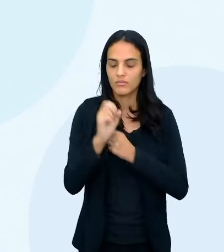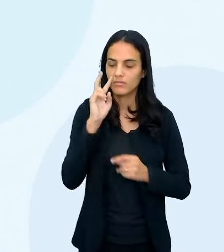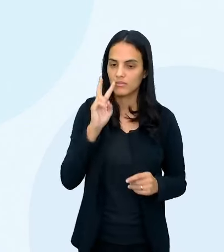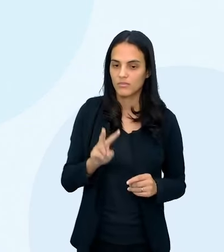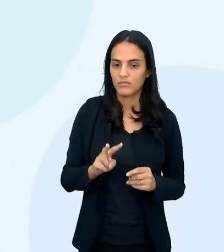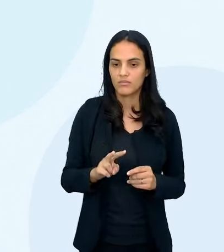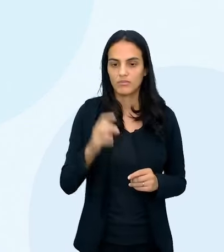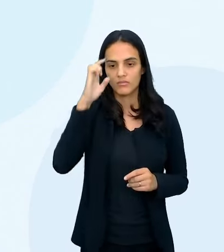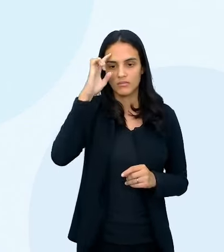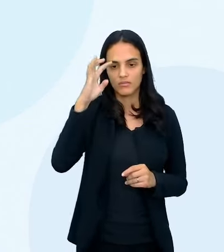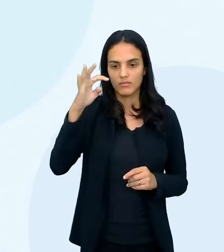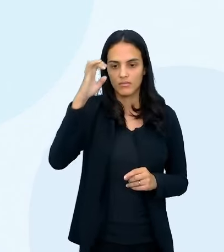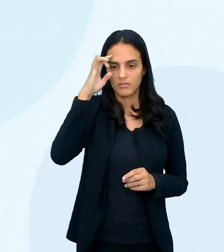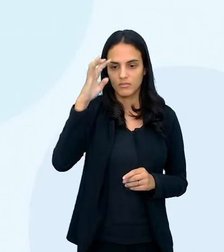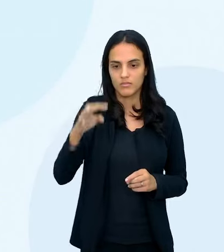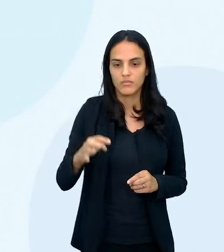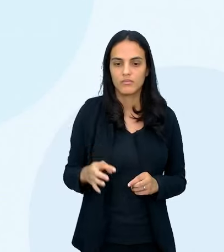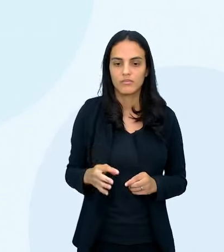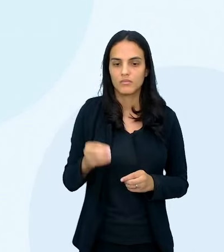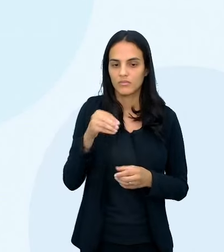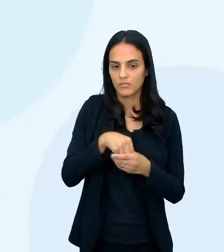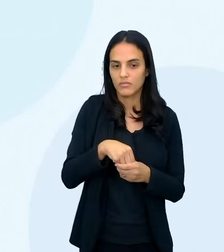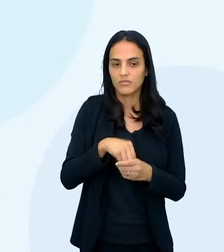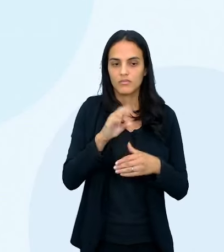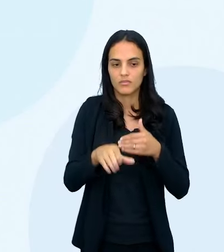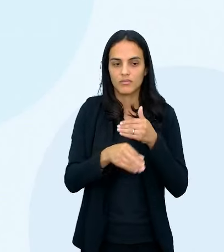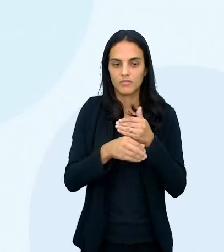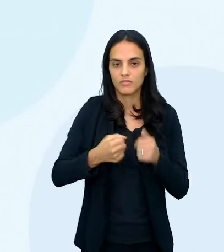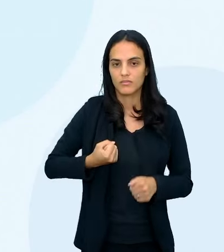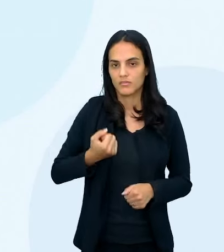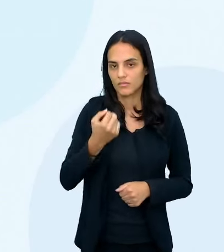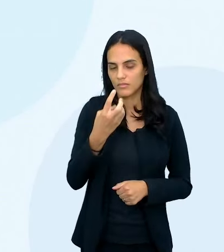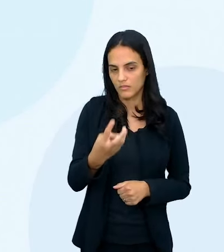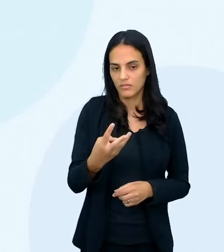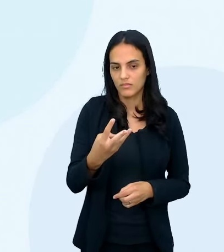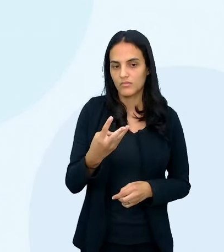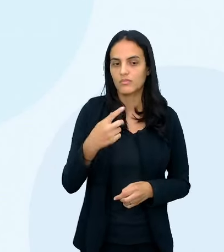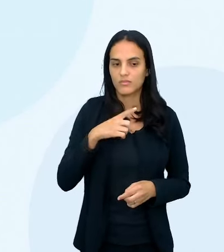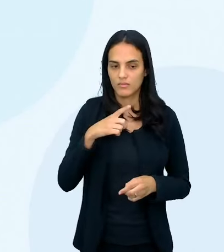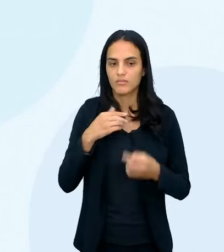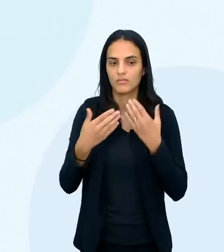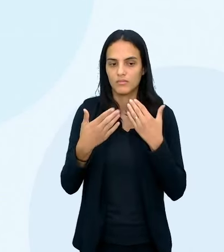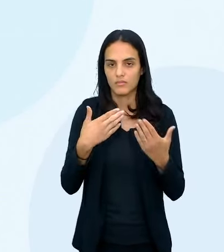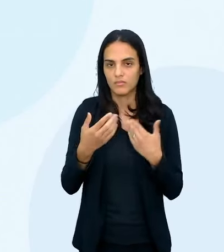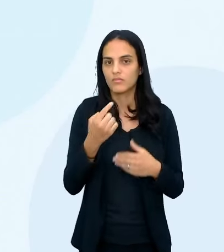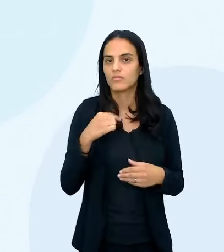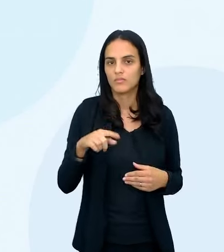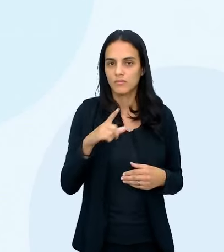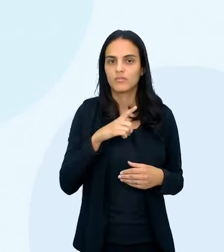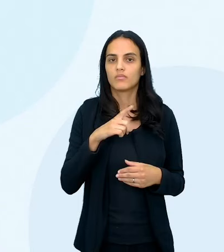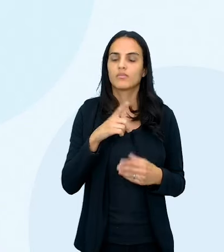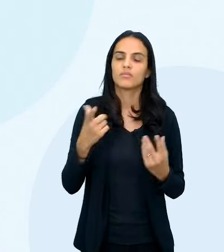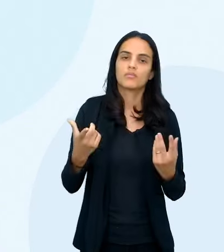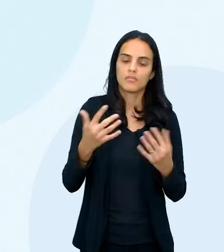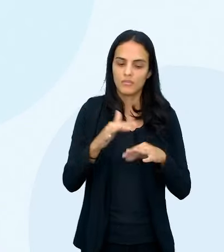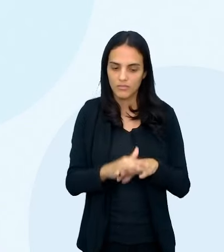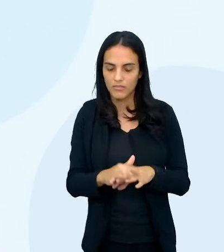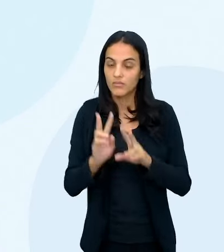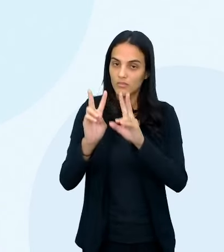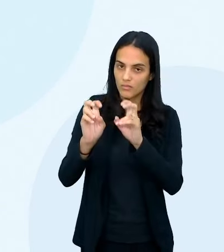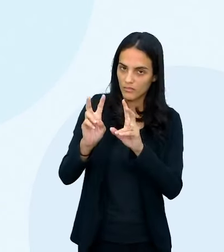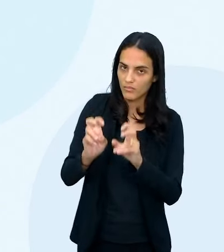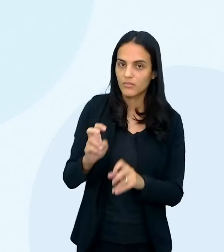conceitos filosóficos dentro do componente 3. Então, você tem aí uma conversa. Como a gente tem uma temática, e a temática